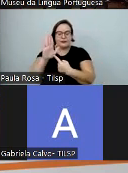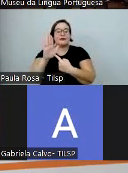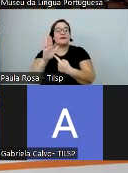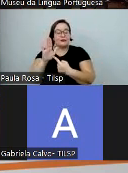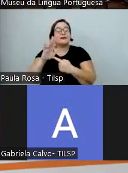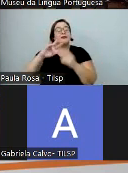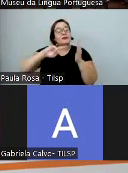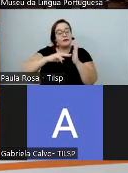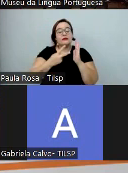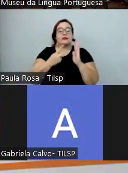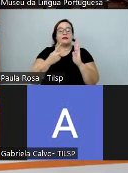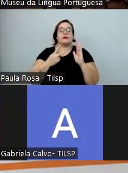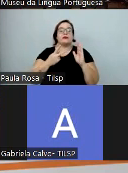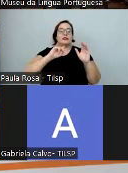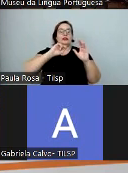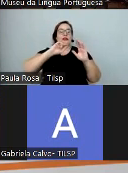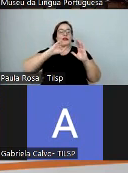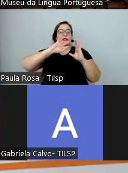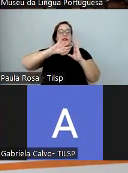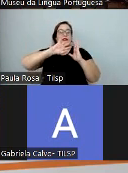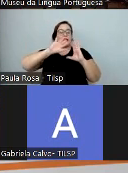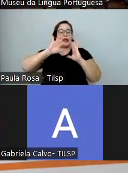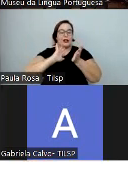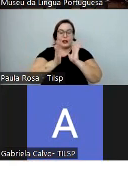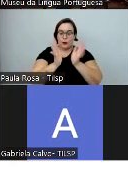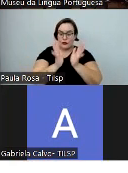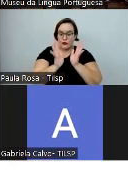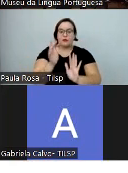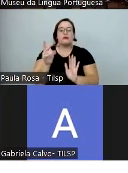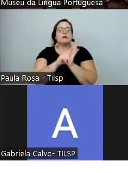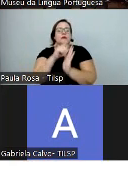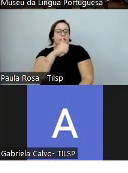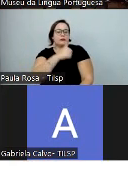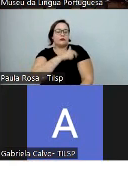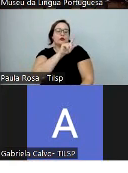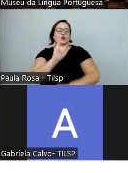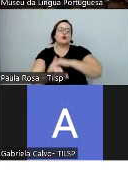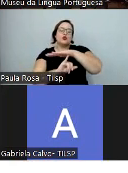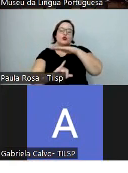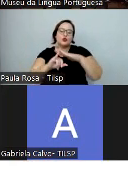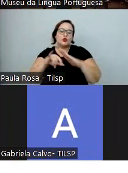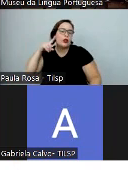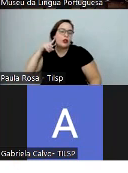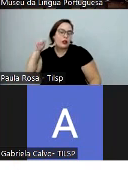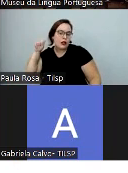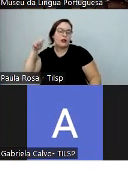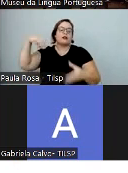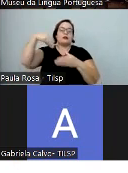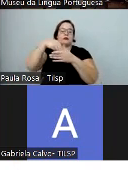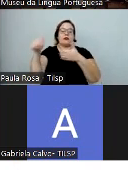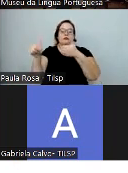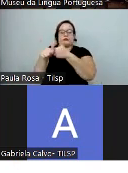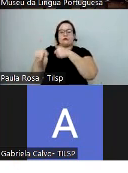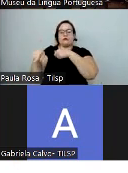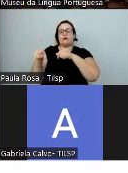Canadá e isso tava exposto no instituto para deficiência auditivos da Universidade